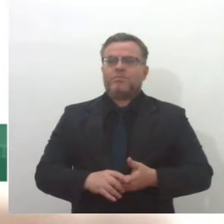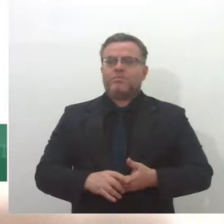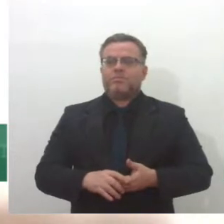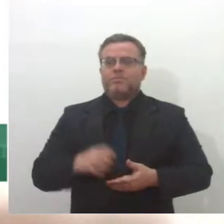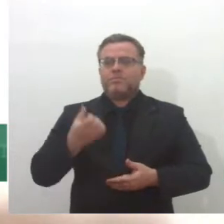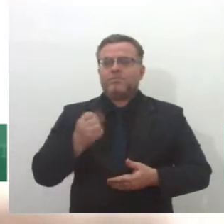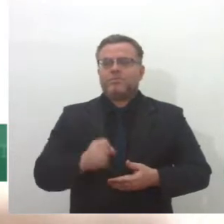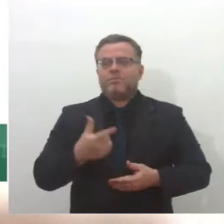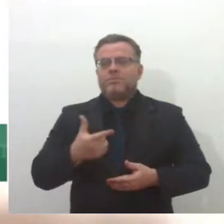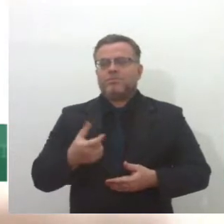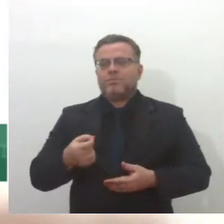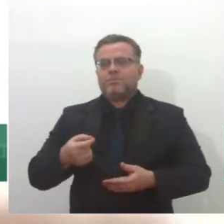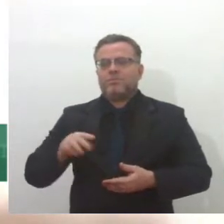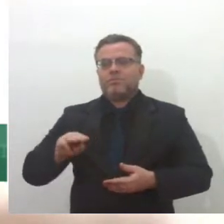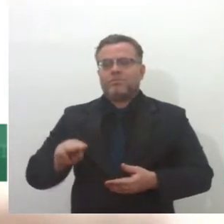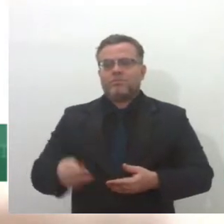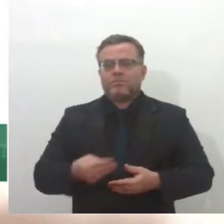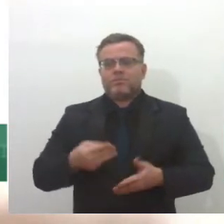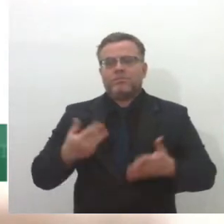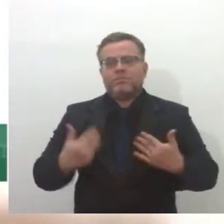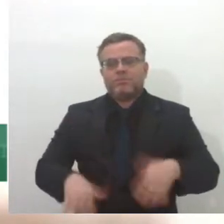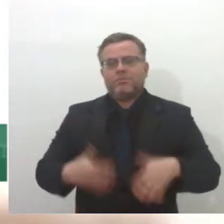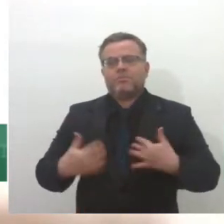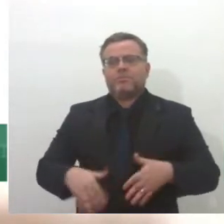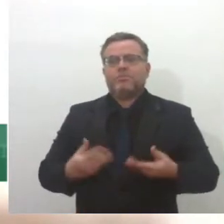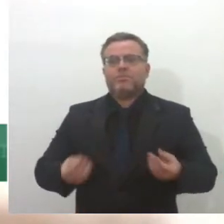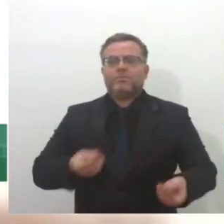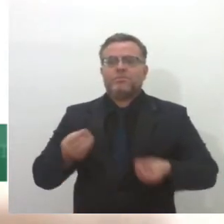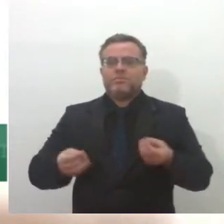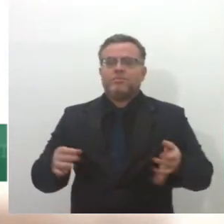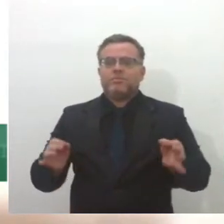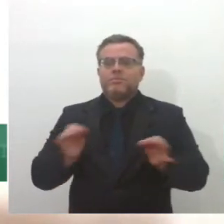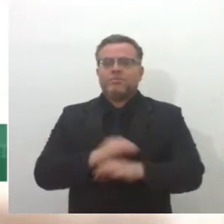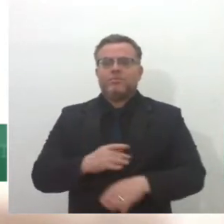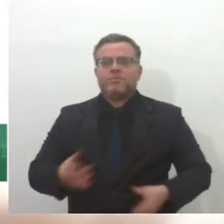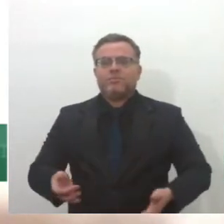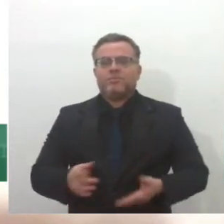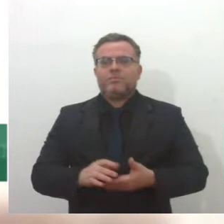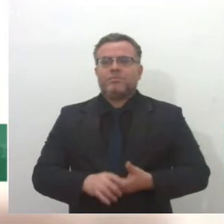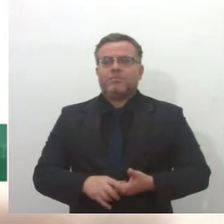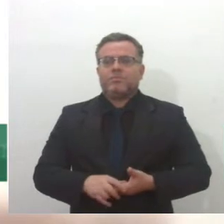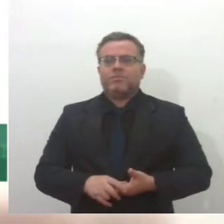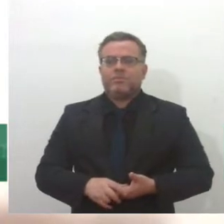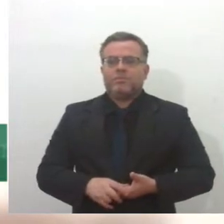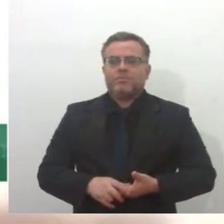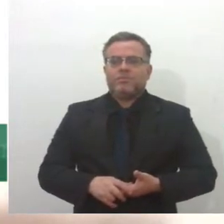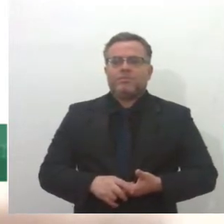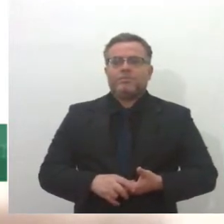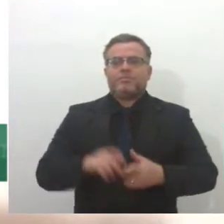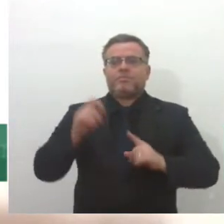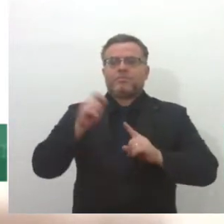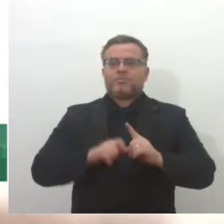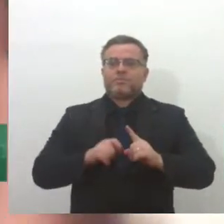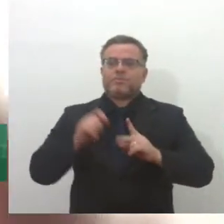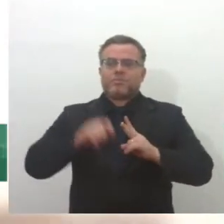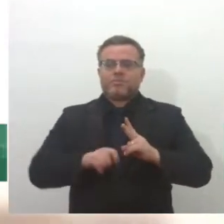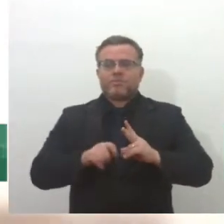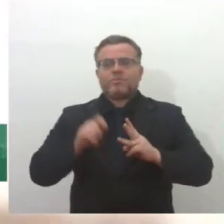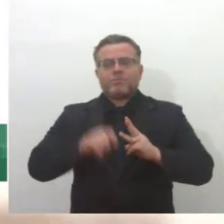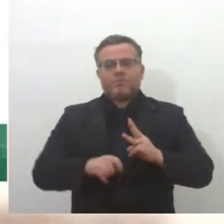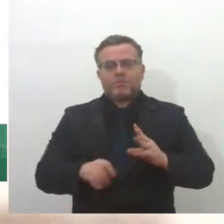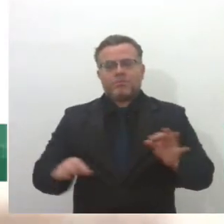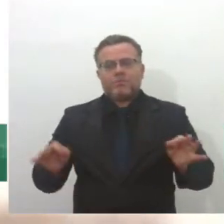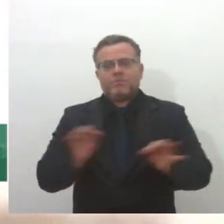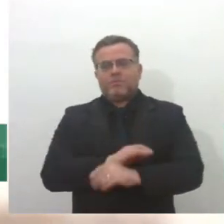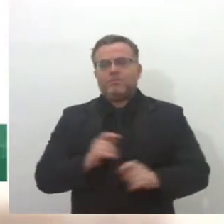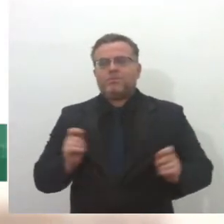naquele mês, um exemplo. E isso aí, mês a mês, contabilizando, né, até o ano